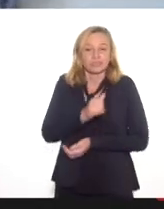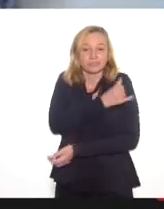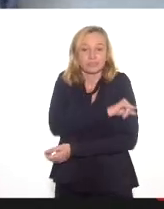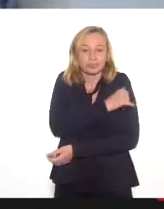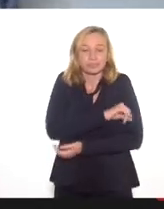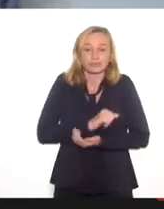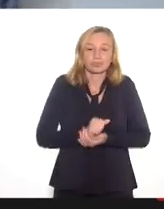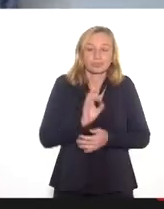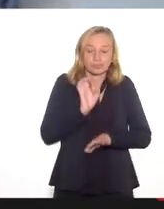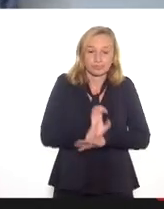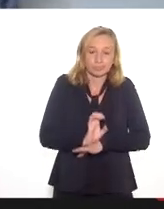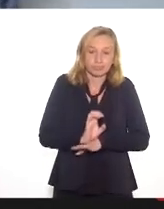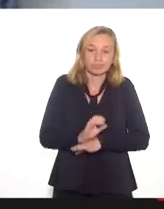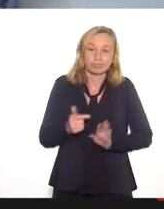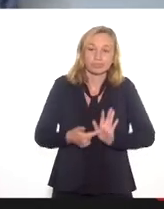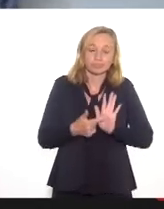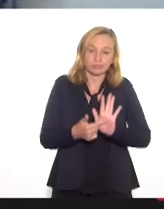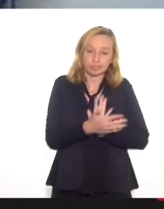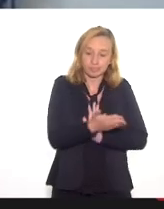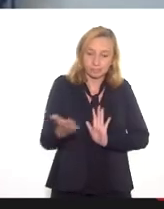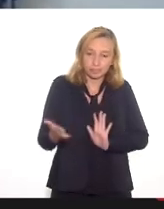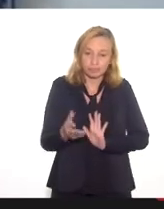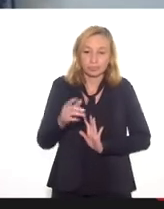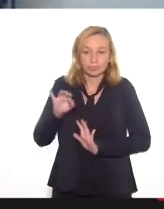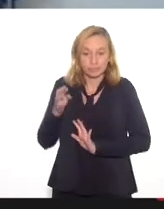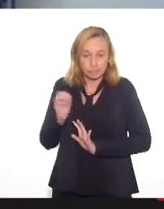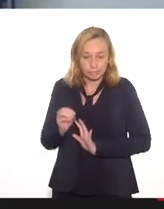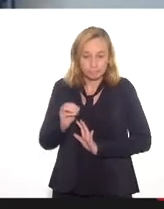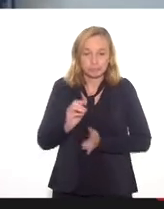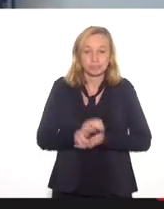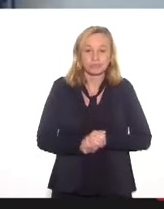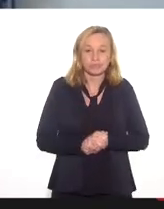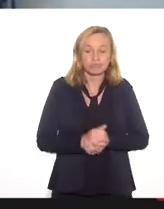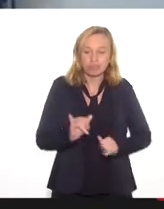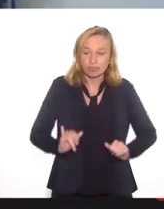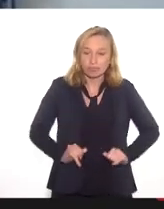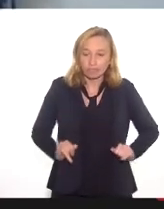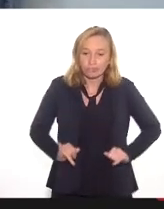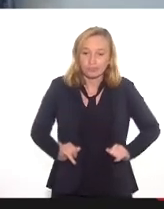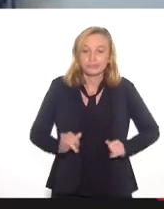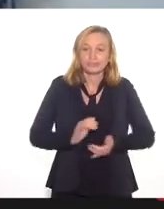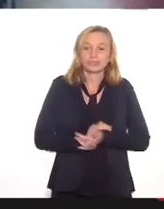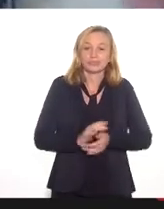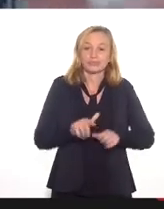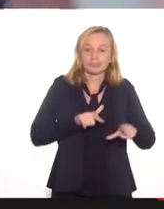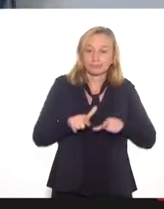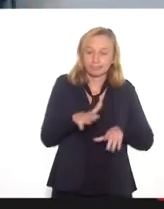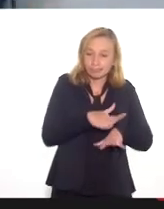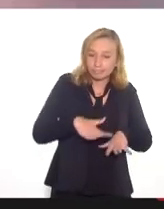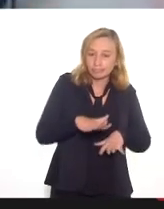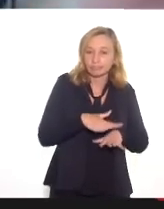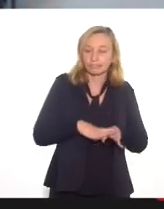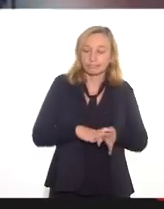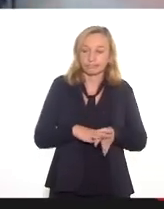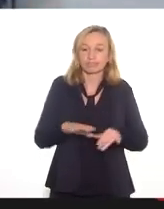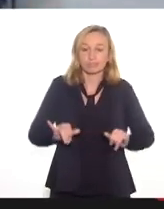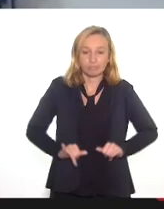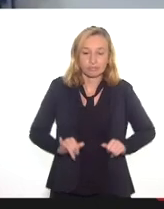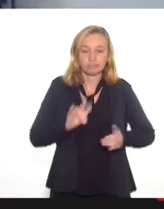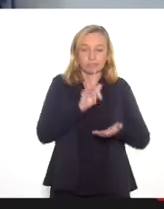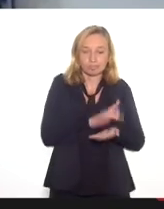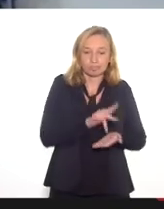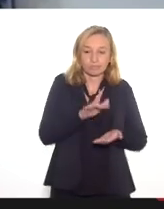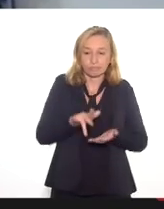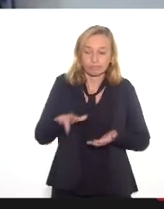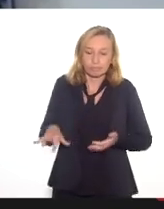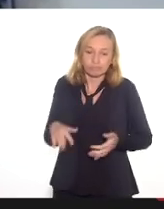estado como demonstrou o professor Mauro Osório que sofre bastante com o mercado de trabalho isso não é de hoje sofre com as diversas